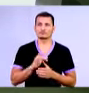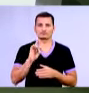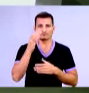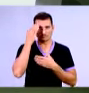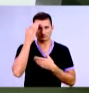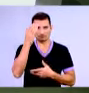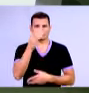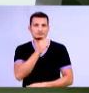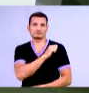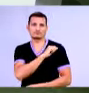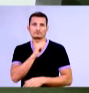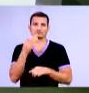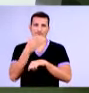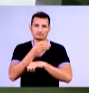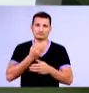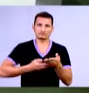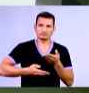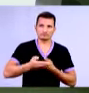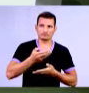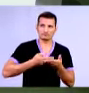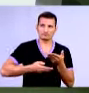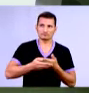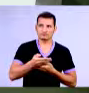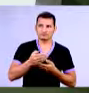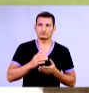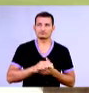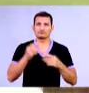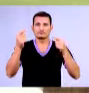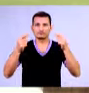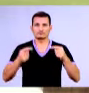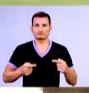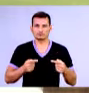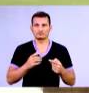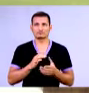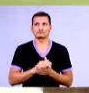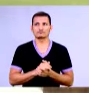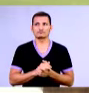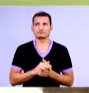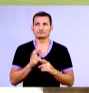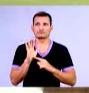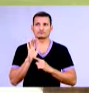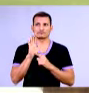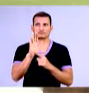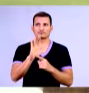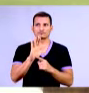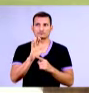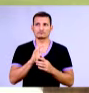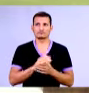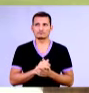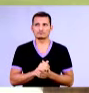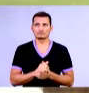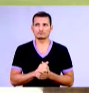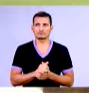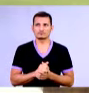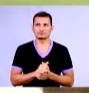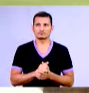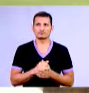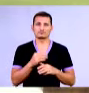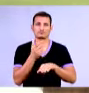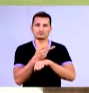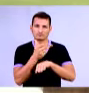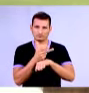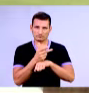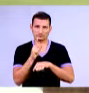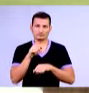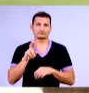alunos pela participação, pela interação em relação às questões que foram trazidas e mostrando que há sim, que o recurso multimídia ele é